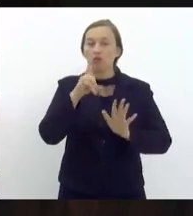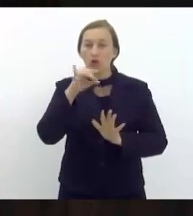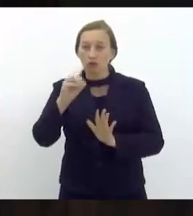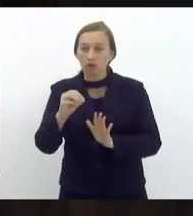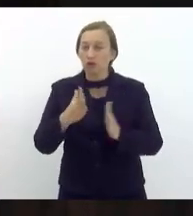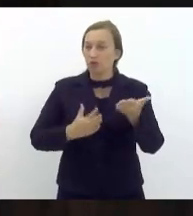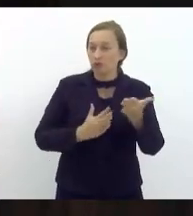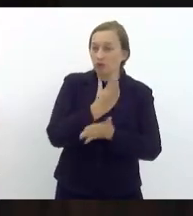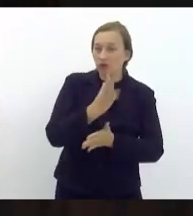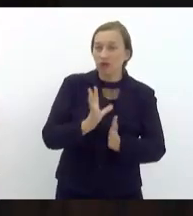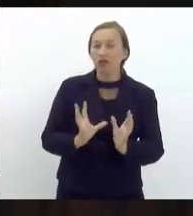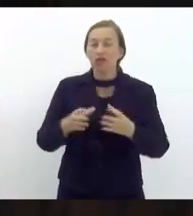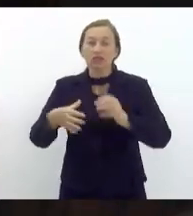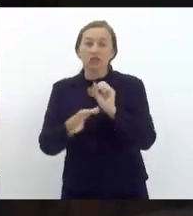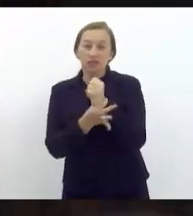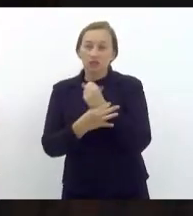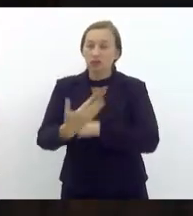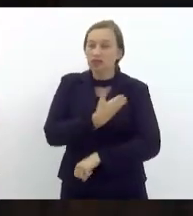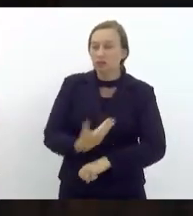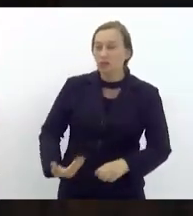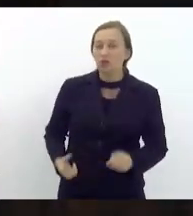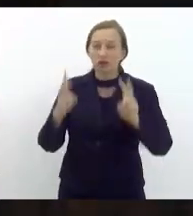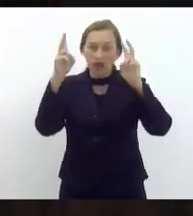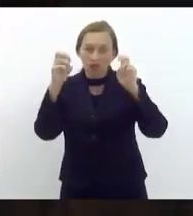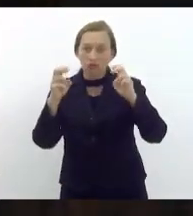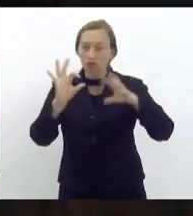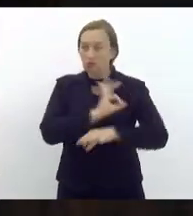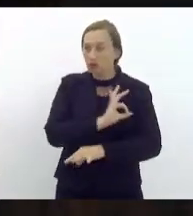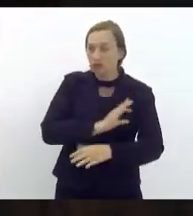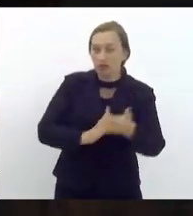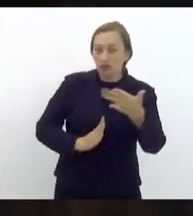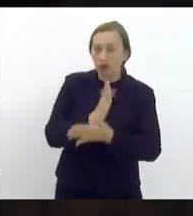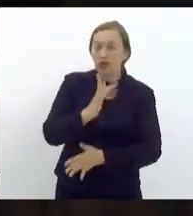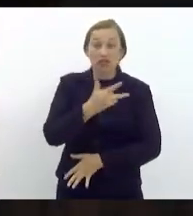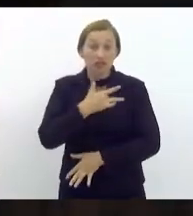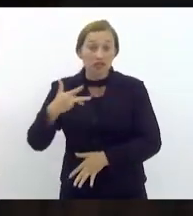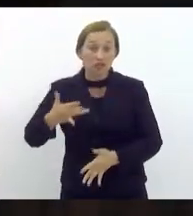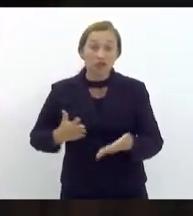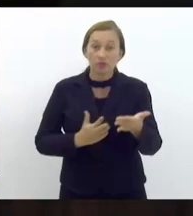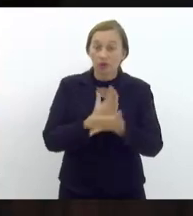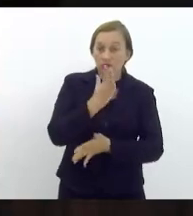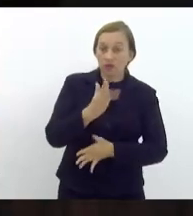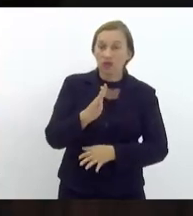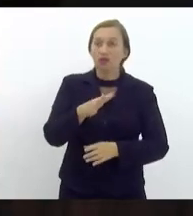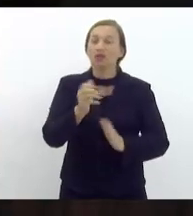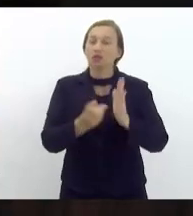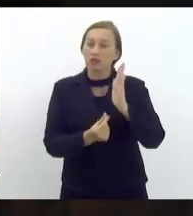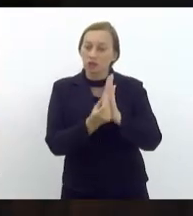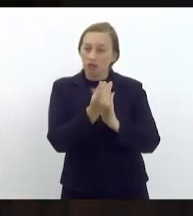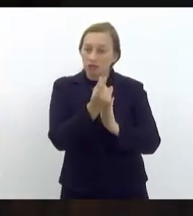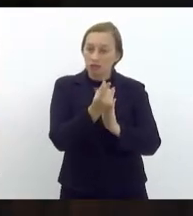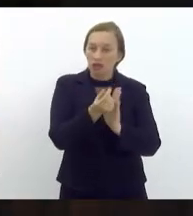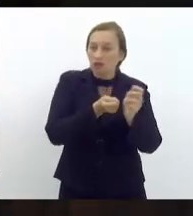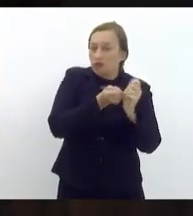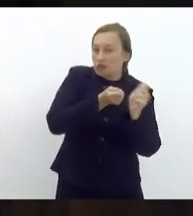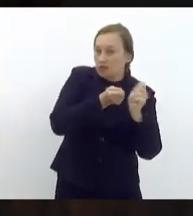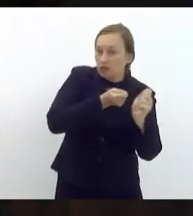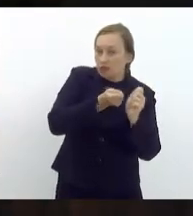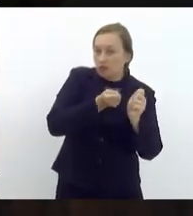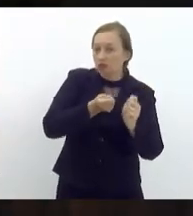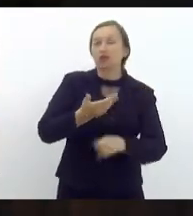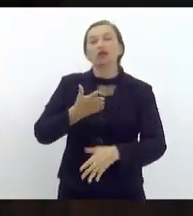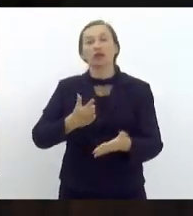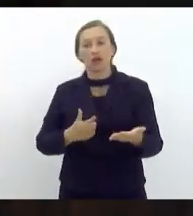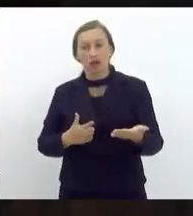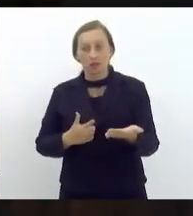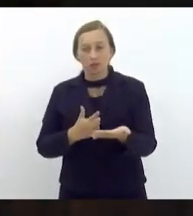de segurança pública e assuntos de polícia favorável de saúde favorável de orçamento finança especialização financeira